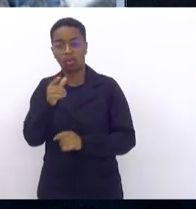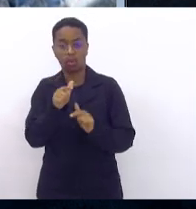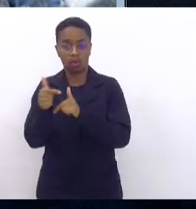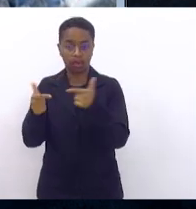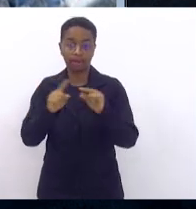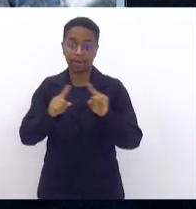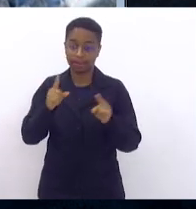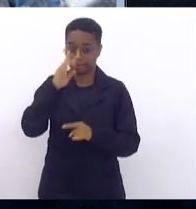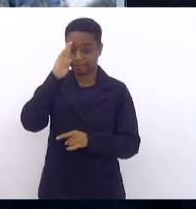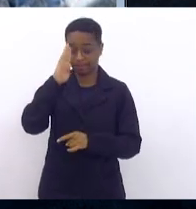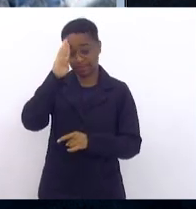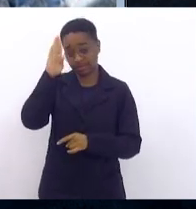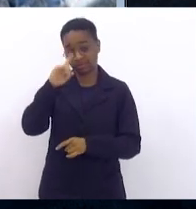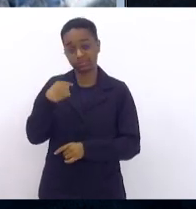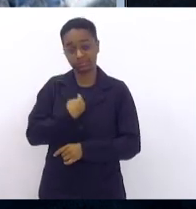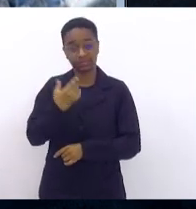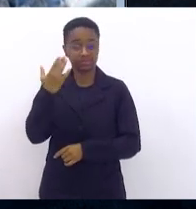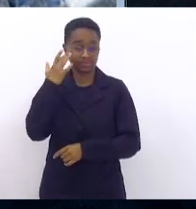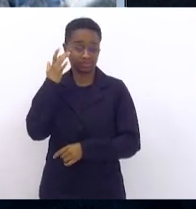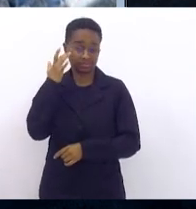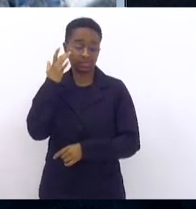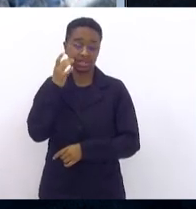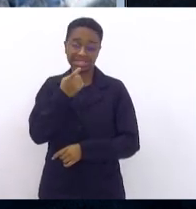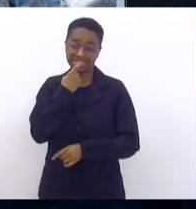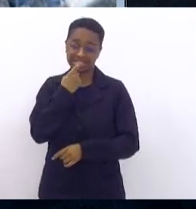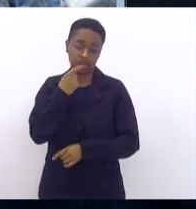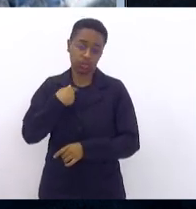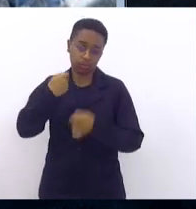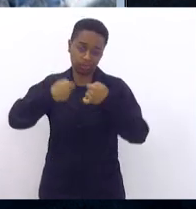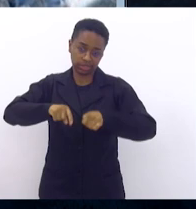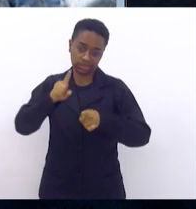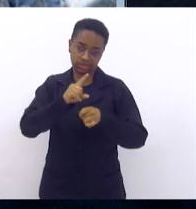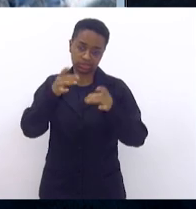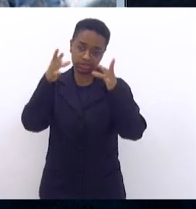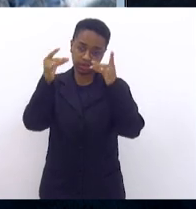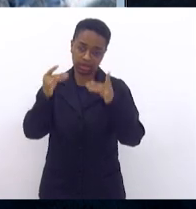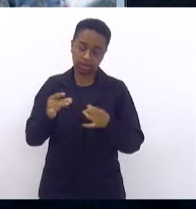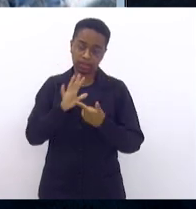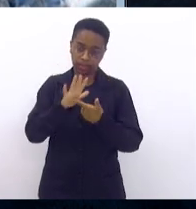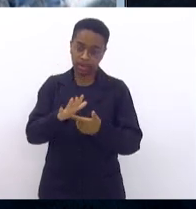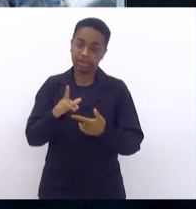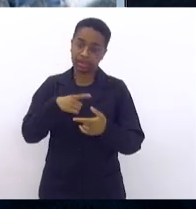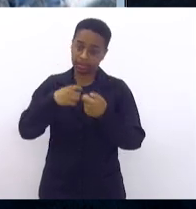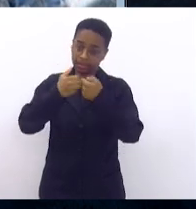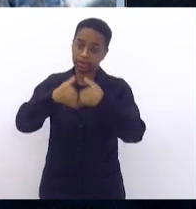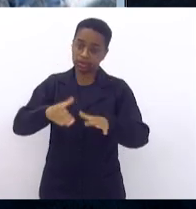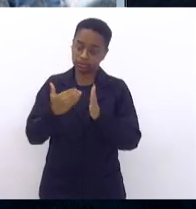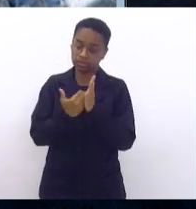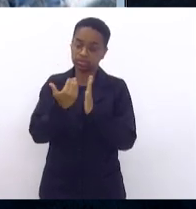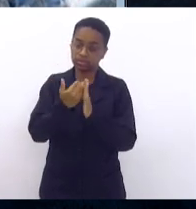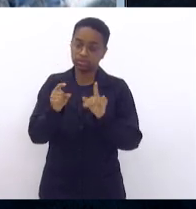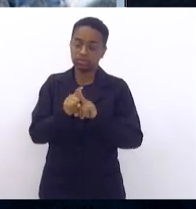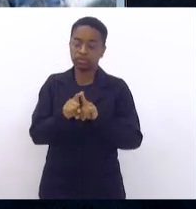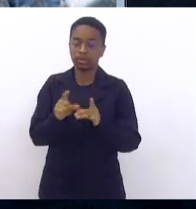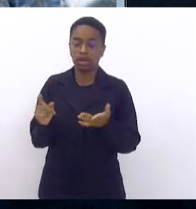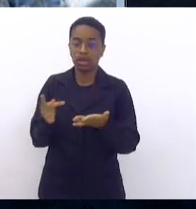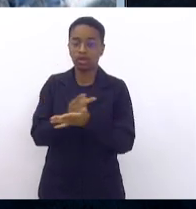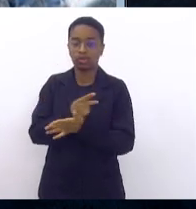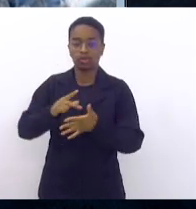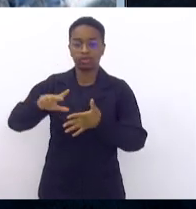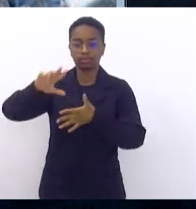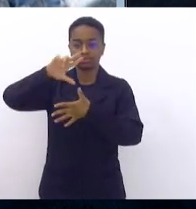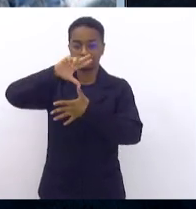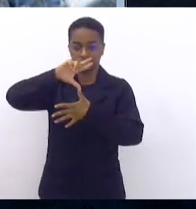que a gente sabe da história que não vou precisar detalhar aqui né que é um impacto grande e que isso acontece a América